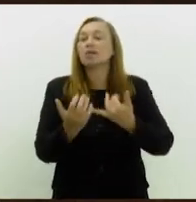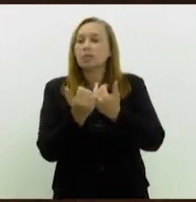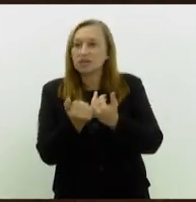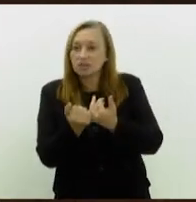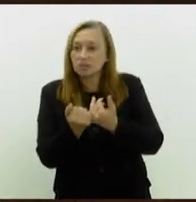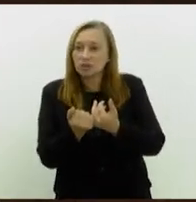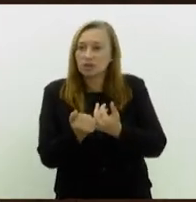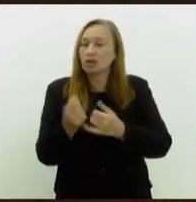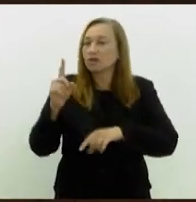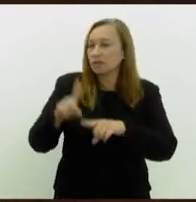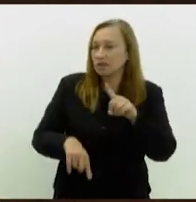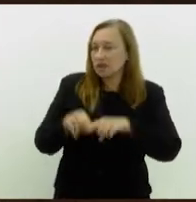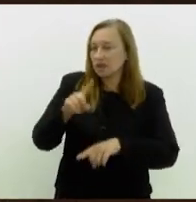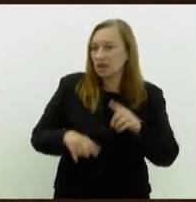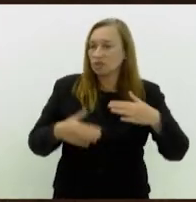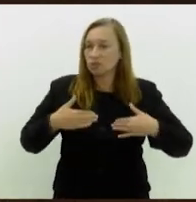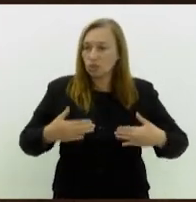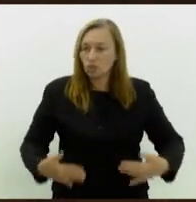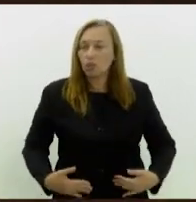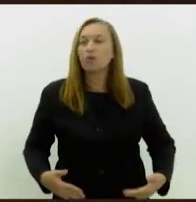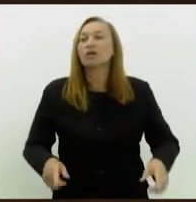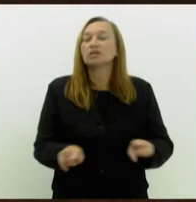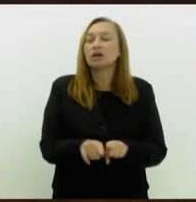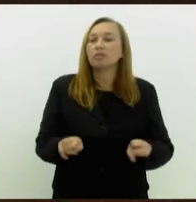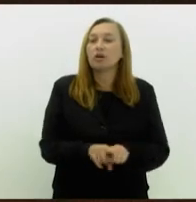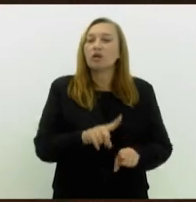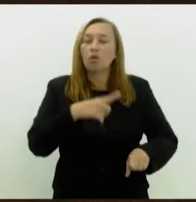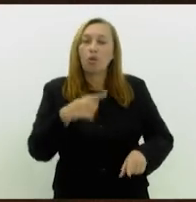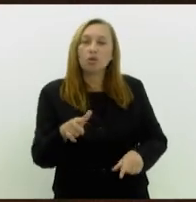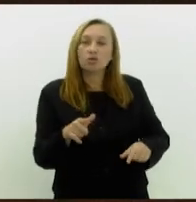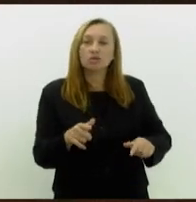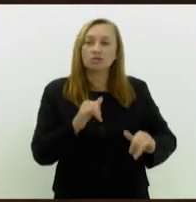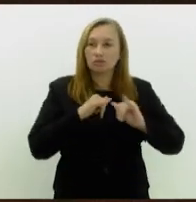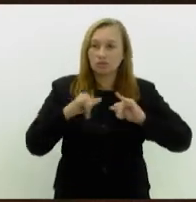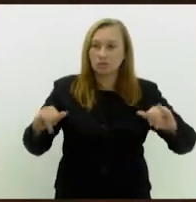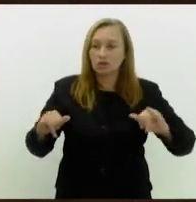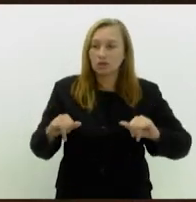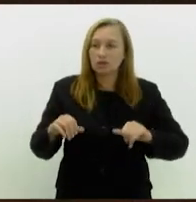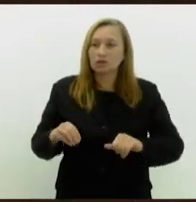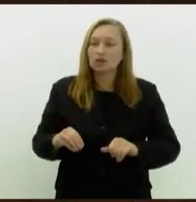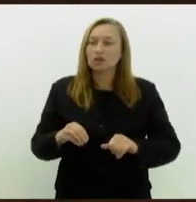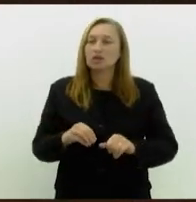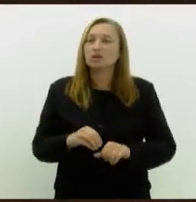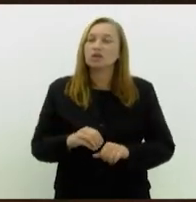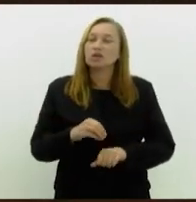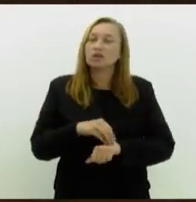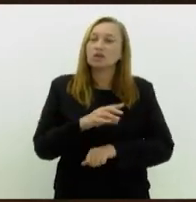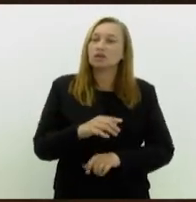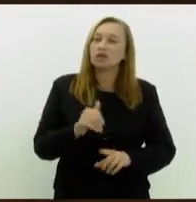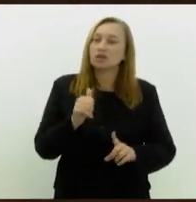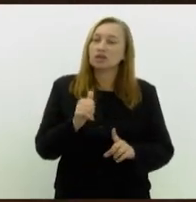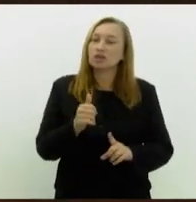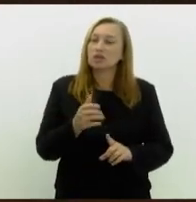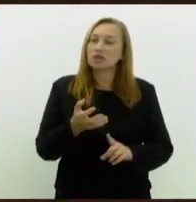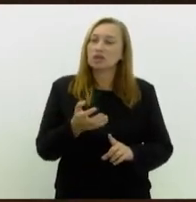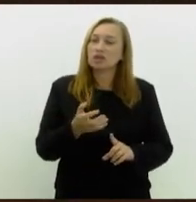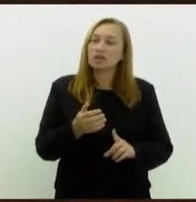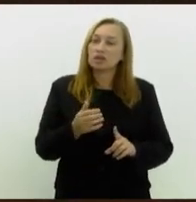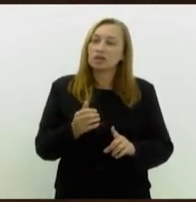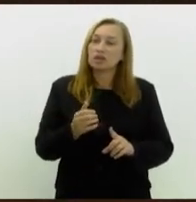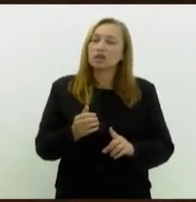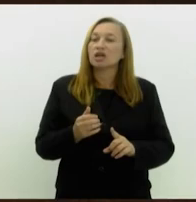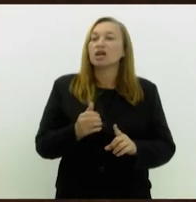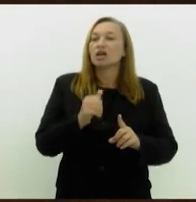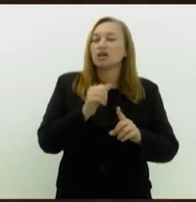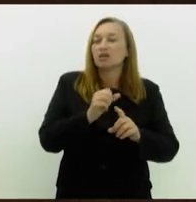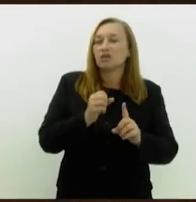sobre seu corpo e aí outro dado que chama atenção são os indicadores da tentativa de feminicídio enquanto entre janeiro